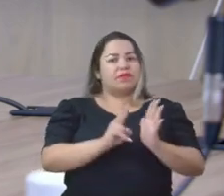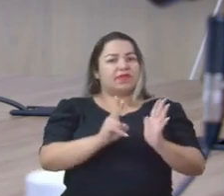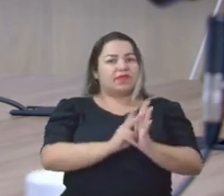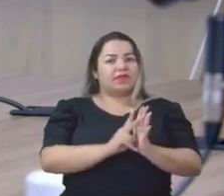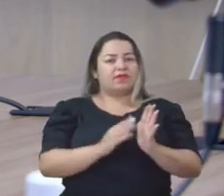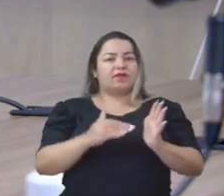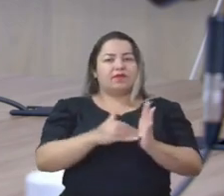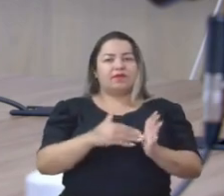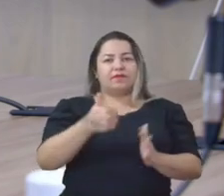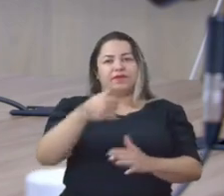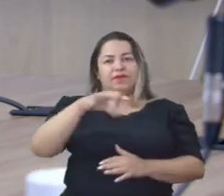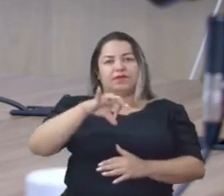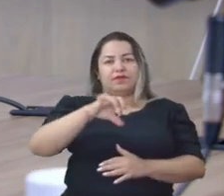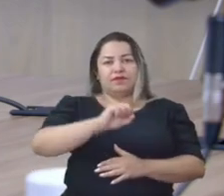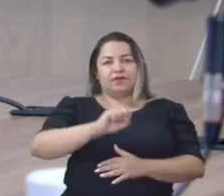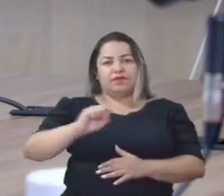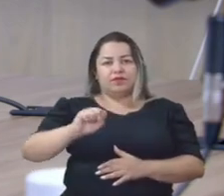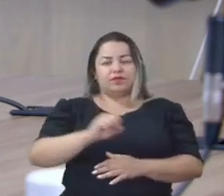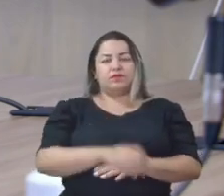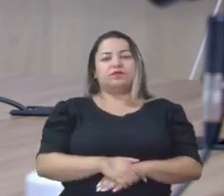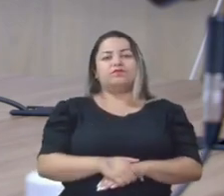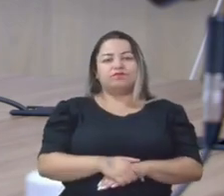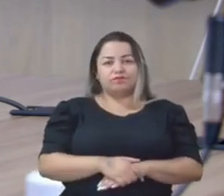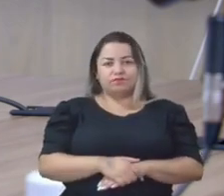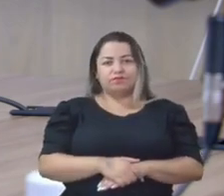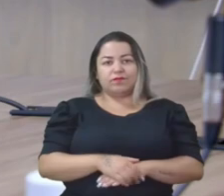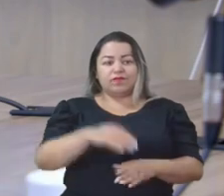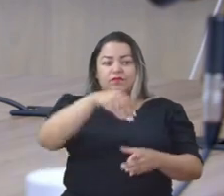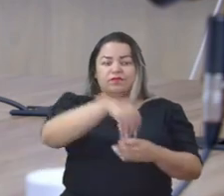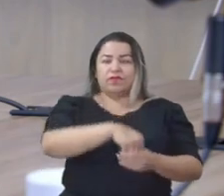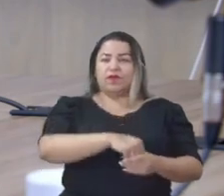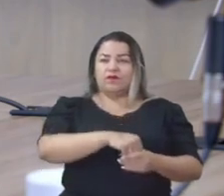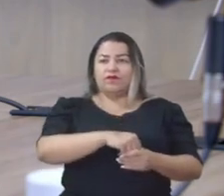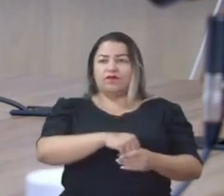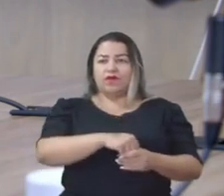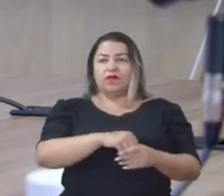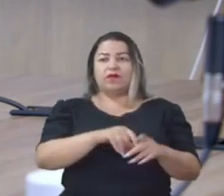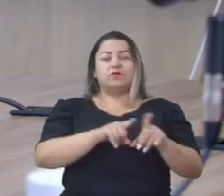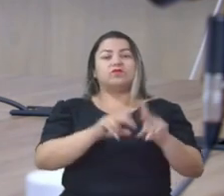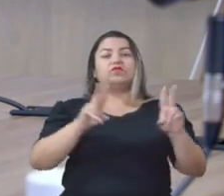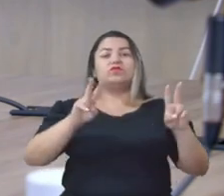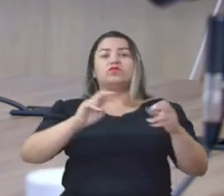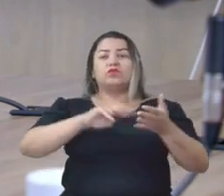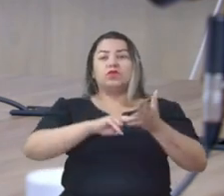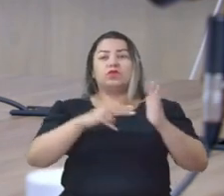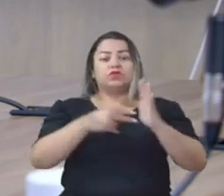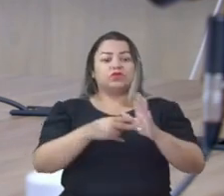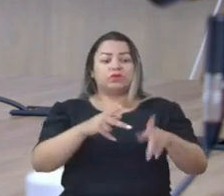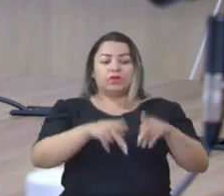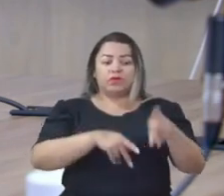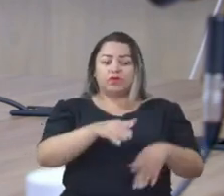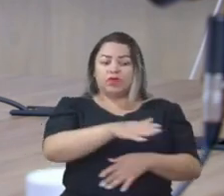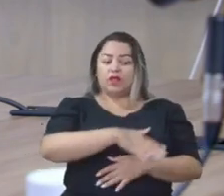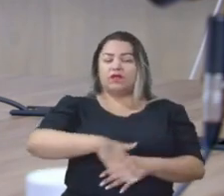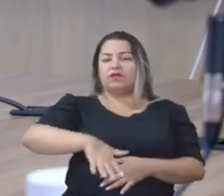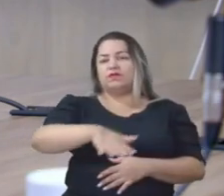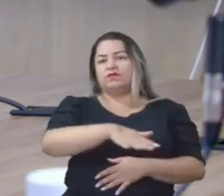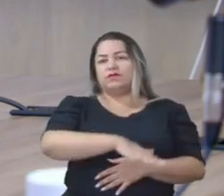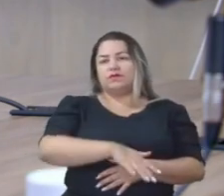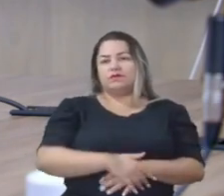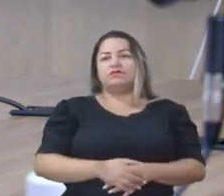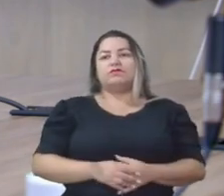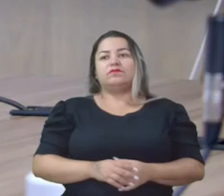até 1988, eles estavam regredindo, assim, no sentido de população